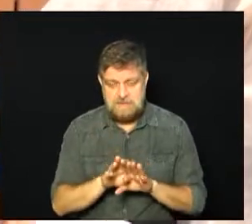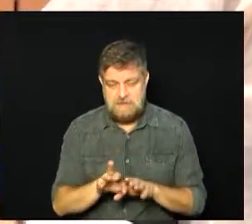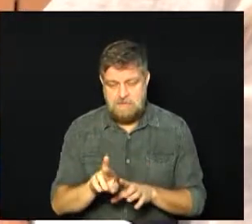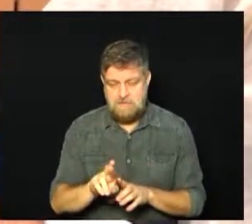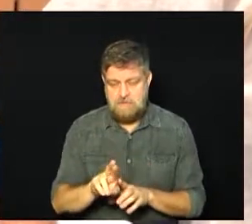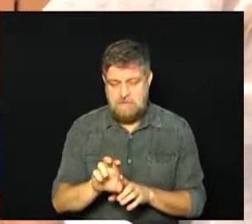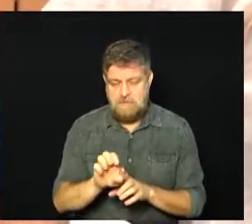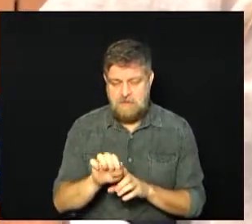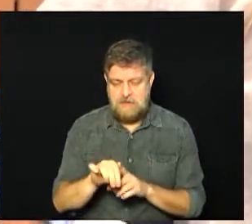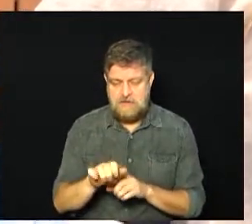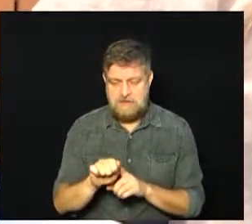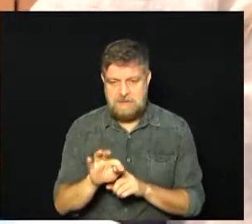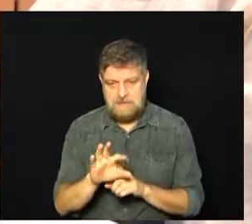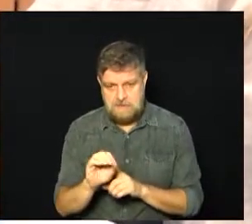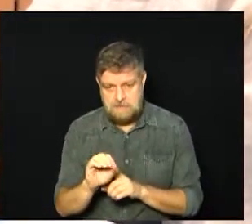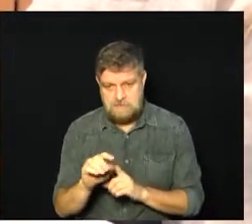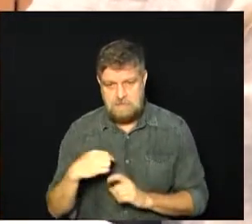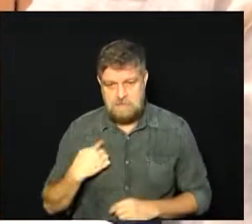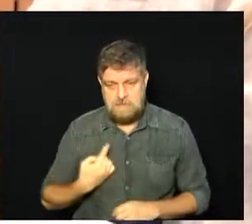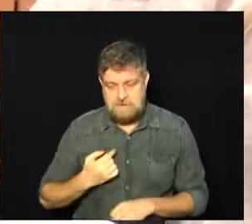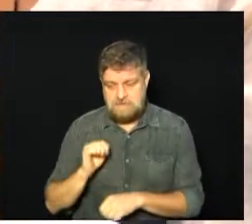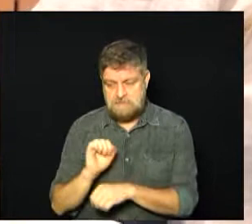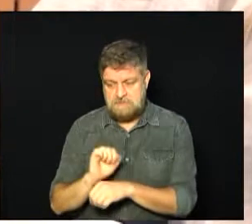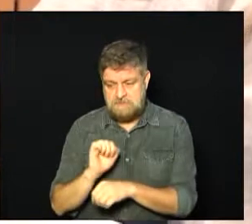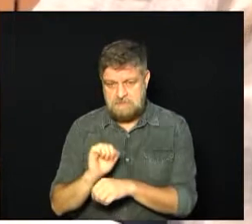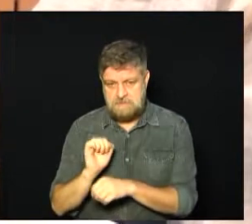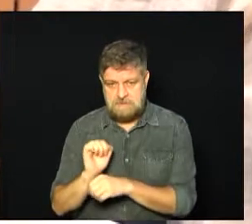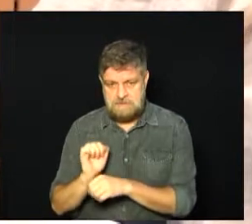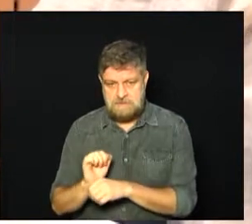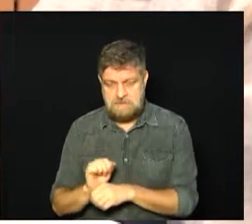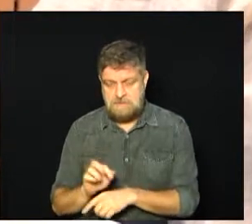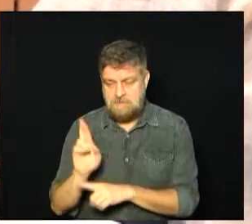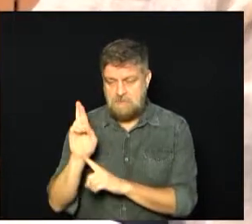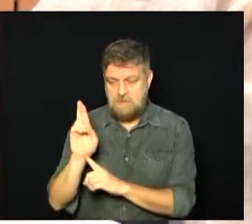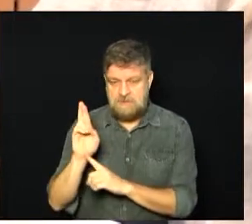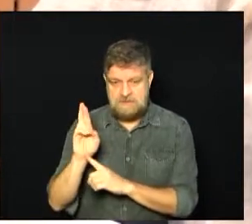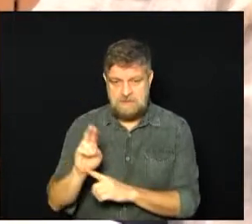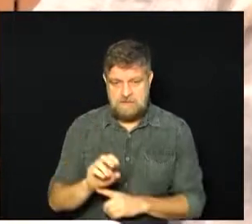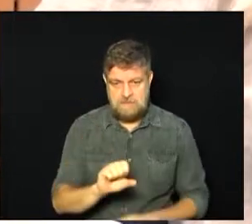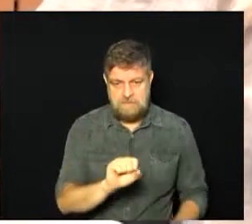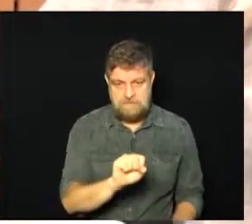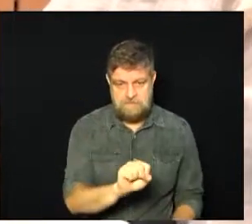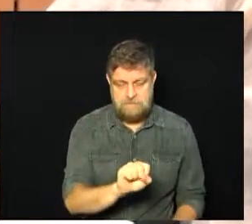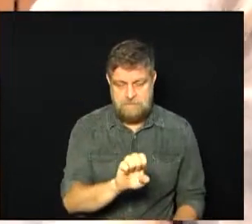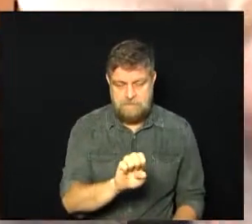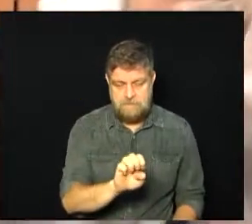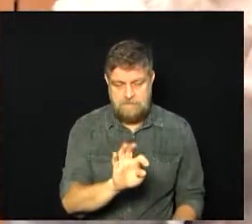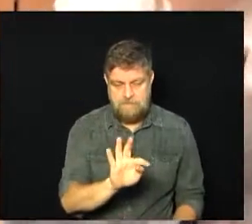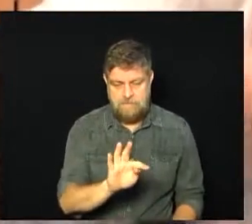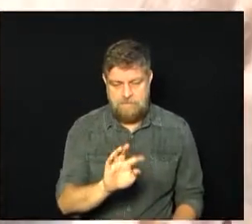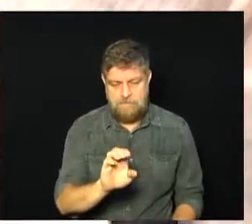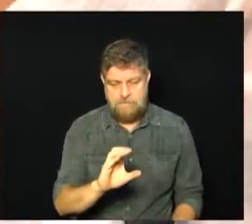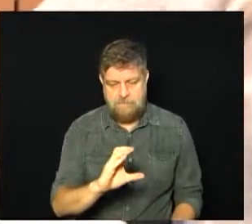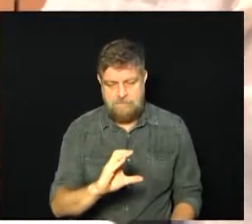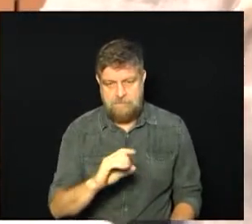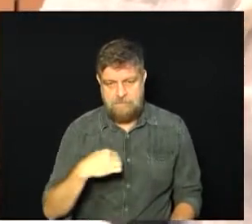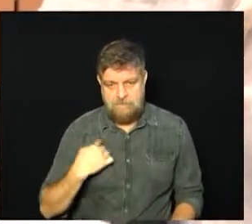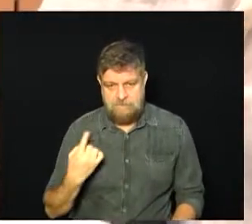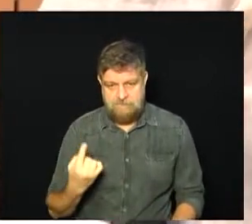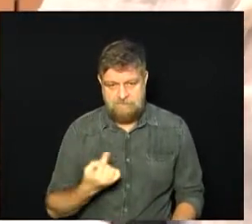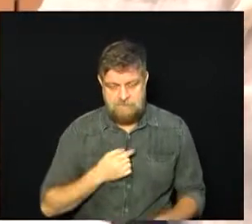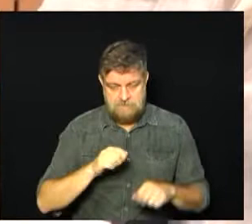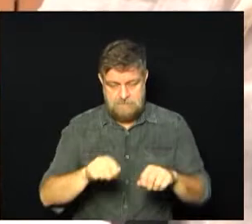Nós estamos aguardando os representantes da CETEC, a quem chegar, a gente anuncia. Só para dizer o formato da